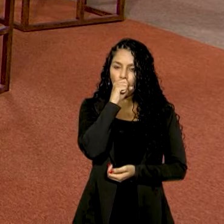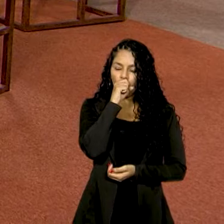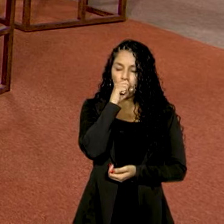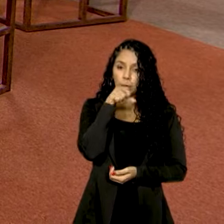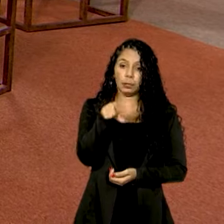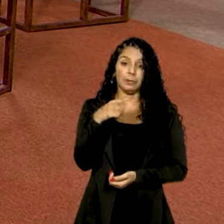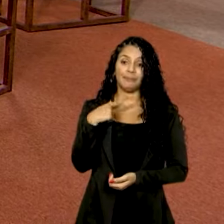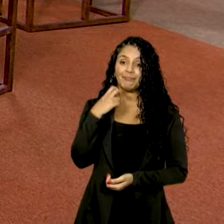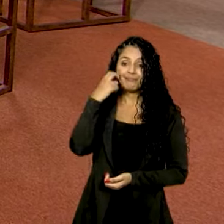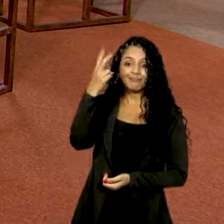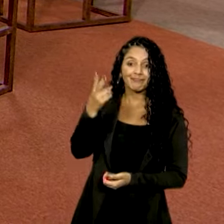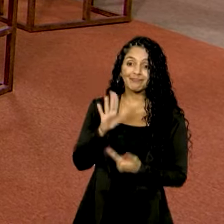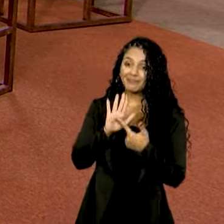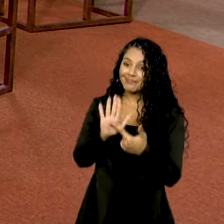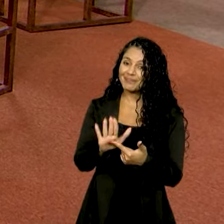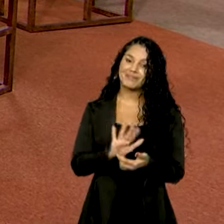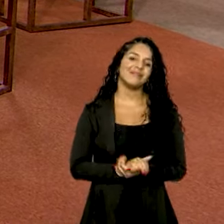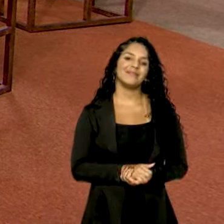de vergonha de mostrar.